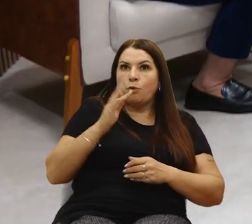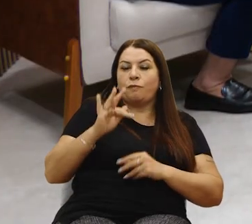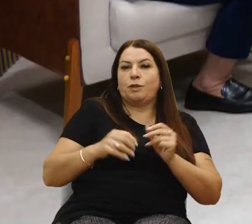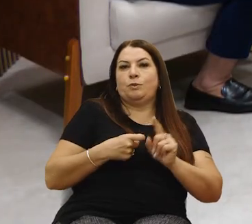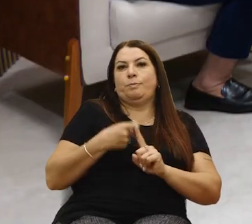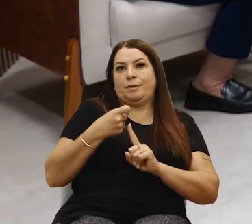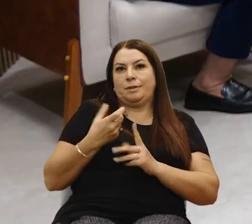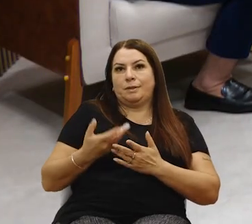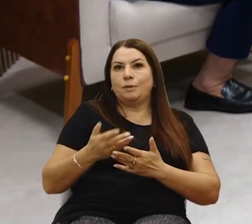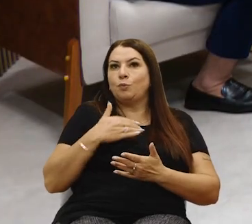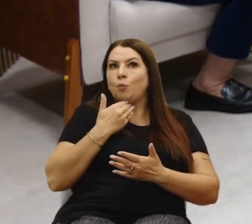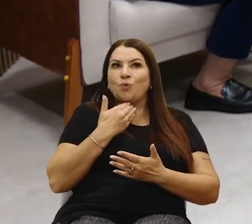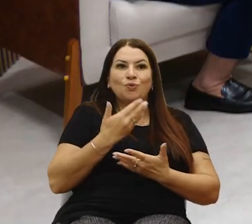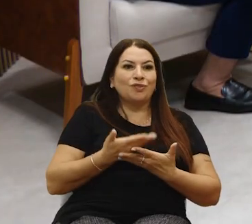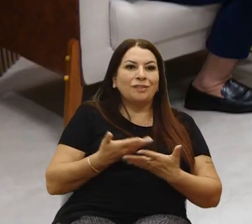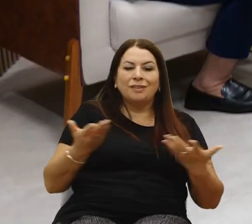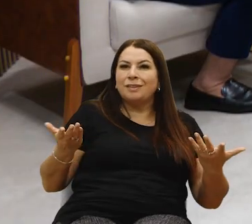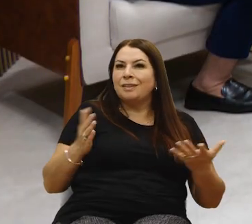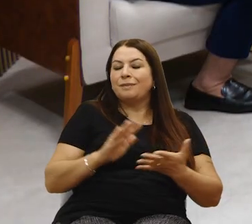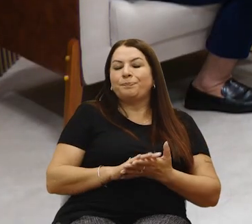mês, né? Não adianta a gente